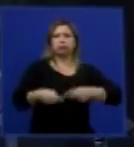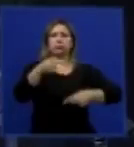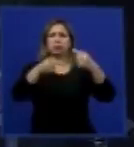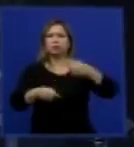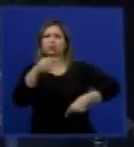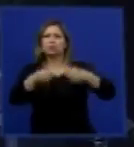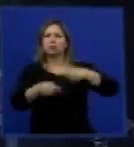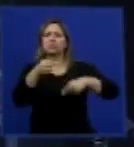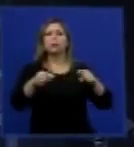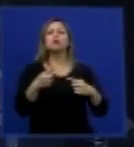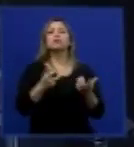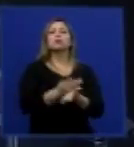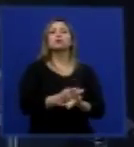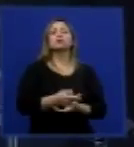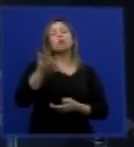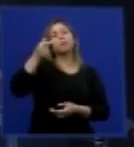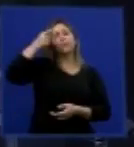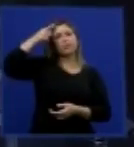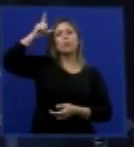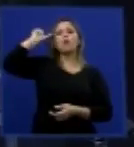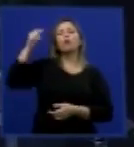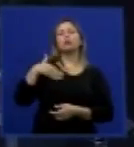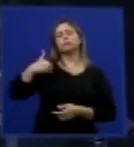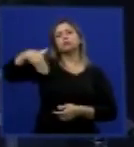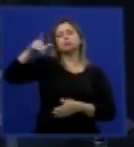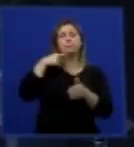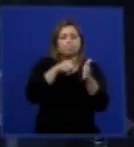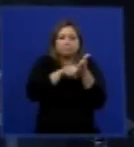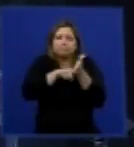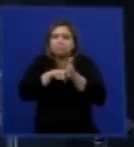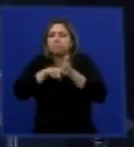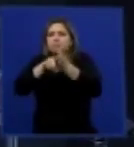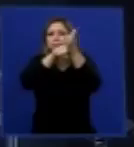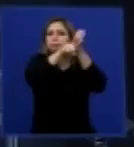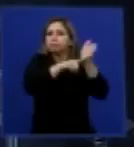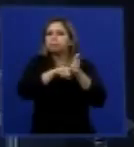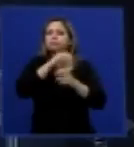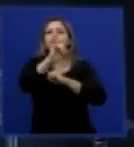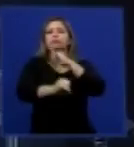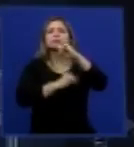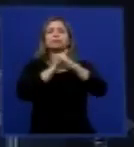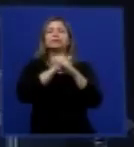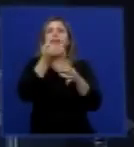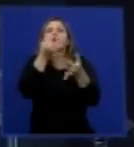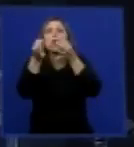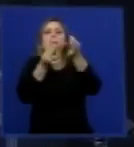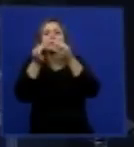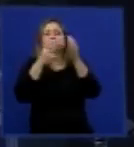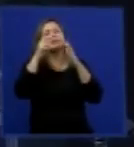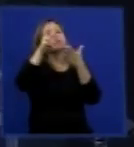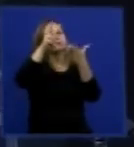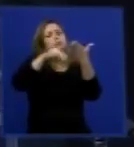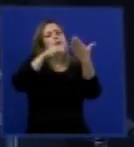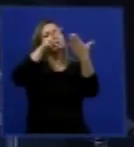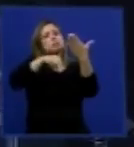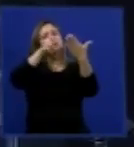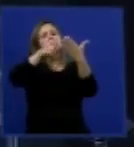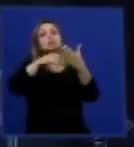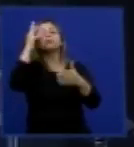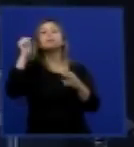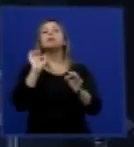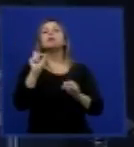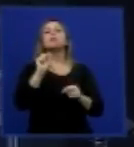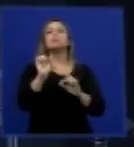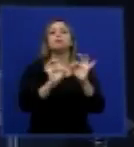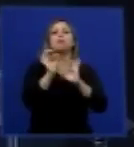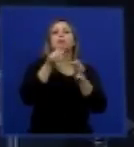cuidado pessoal ontem ainda fui pesquisar na internet n e foi conhecer os embasamentos que levaram os mais diversos órgãos a terem